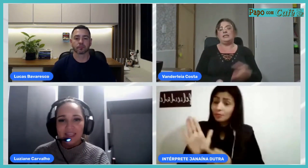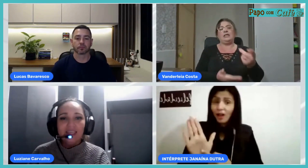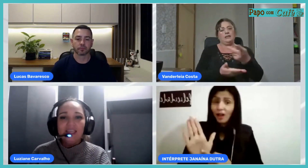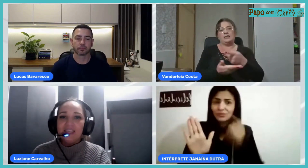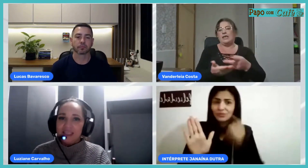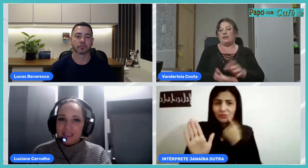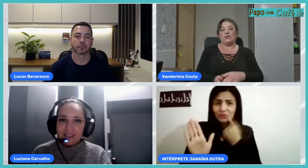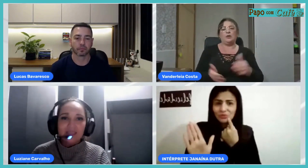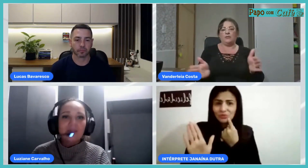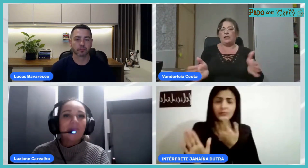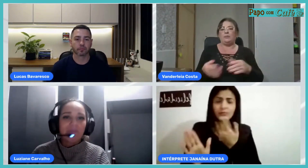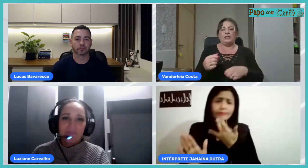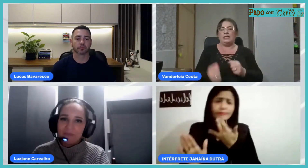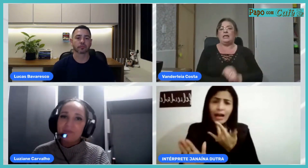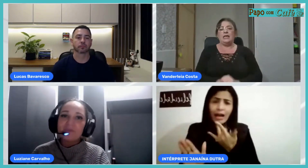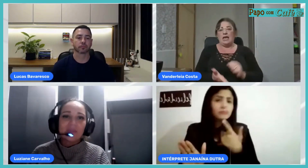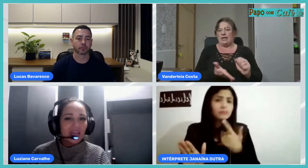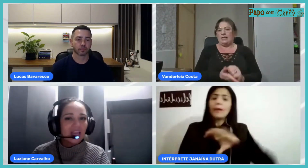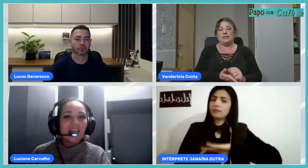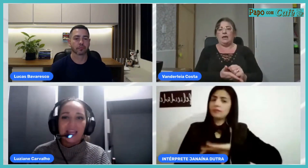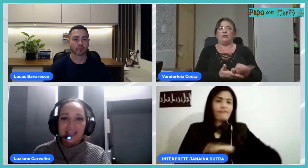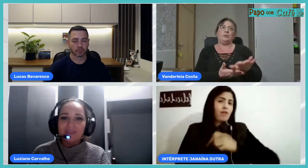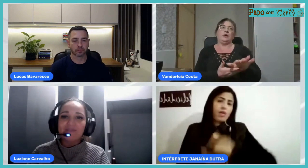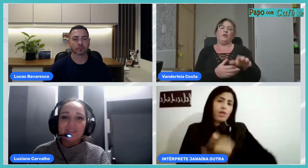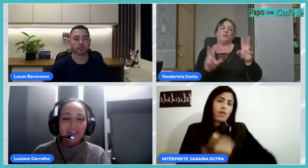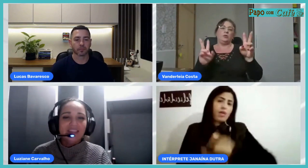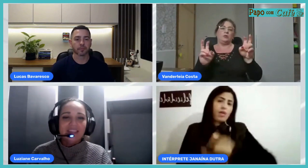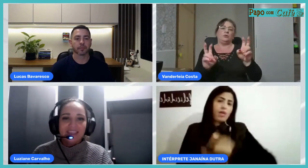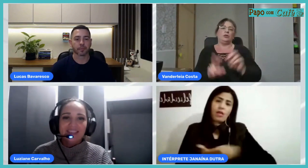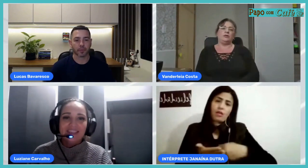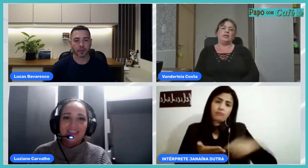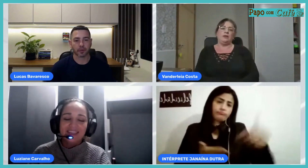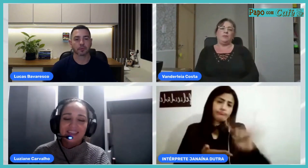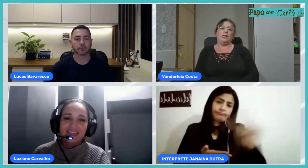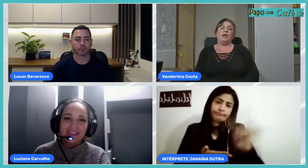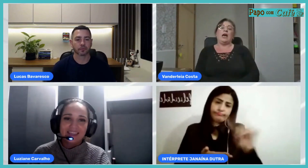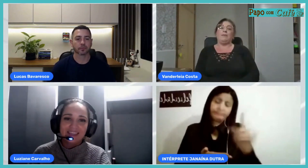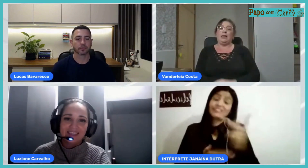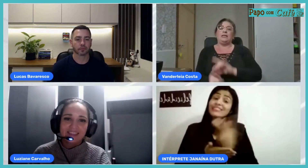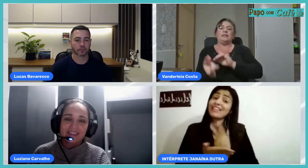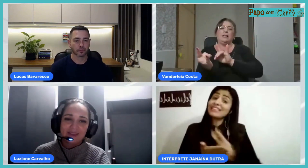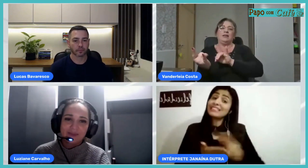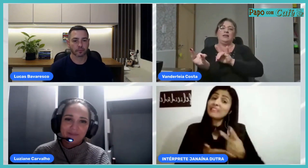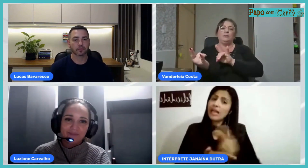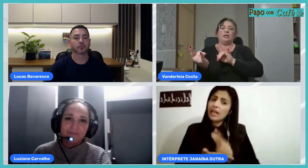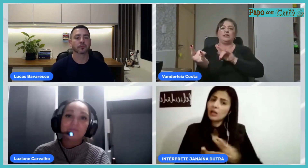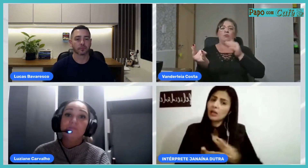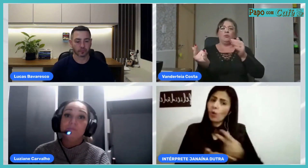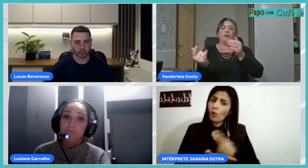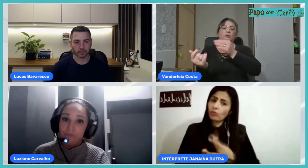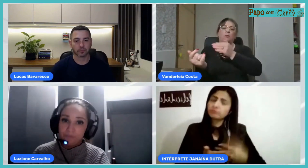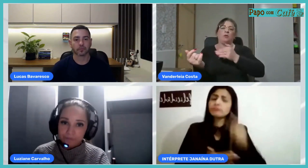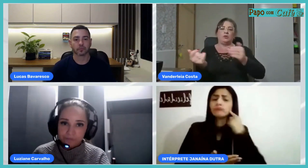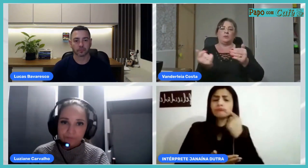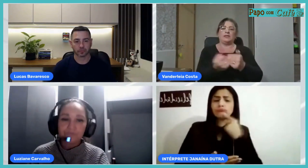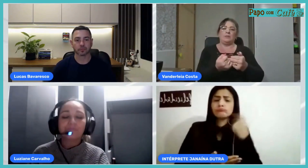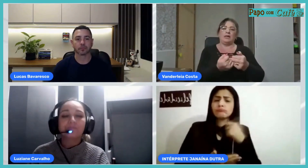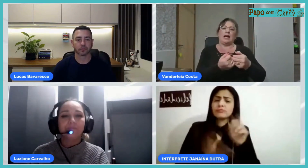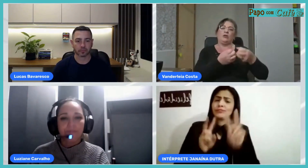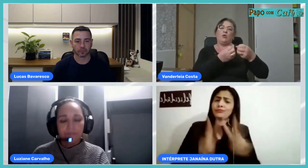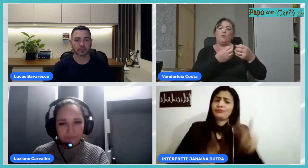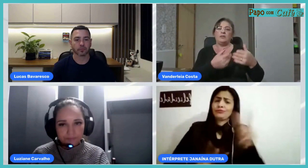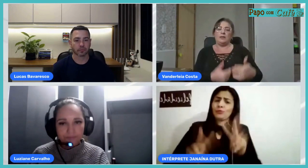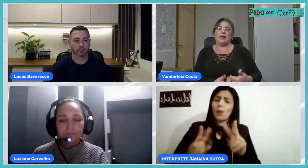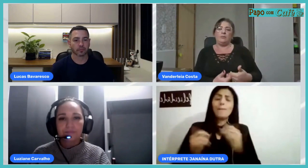português. Sim, desenho. Sempre que eu falo em planilha, é desenho. Tipo, eu uso muito sempre a baliza, né? Porque são muitos pontos para